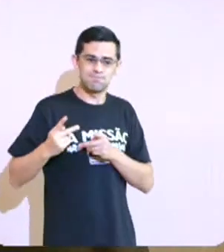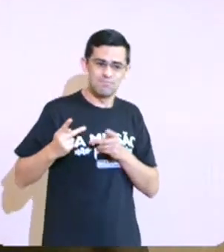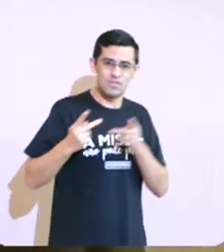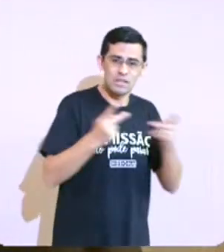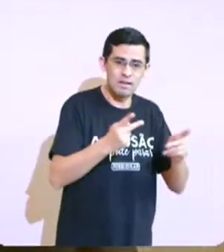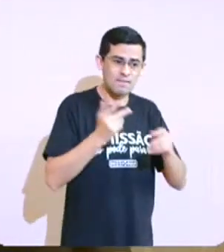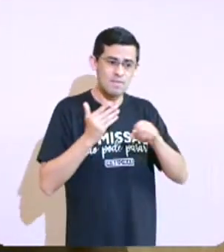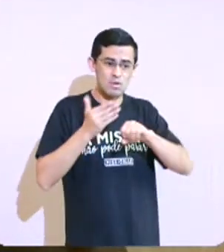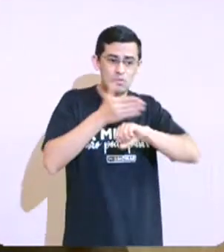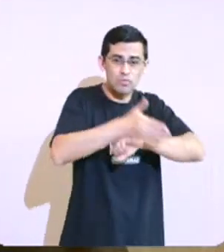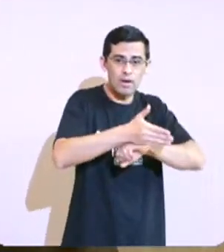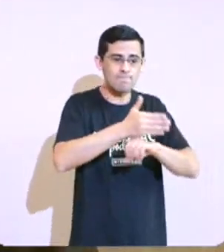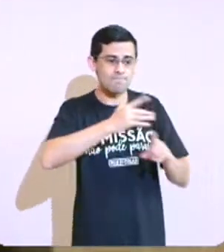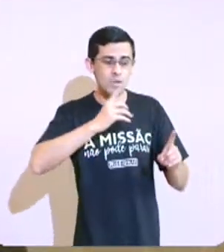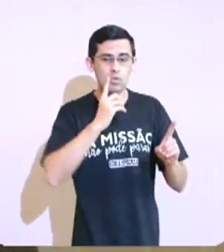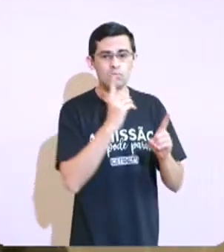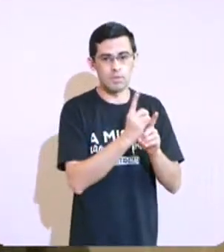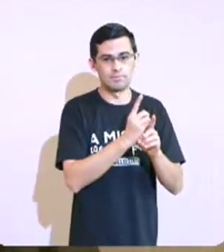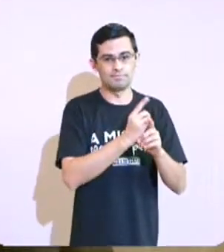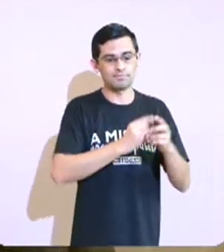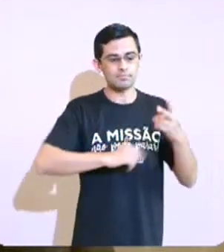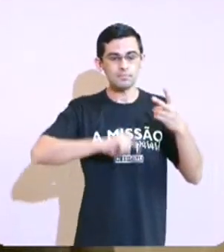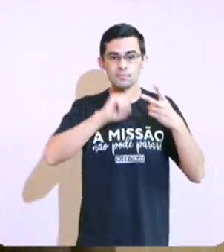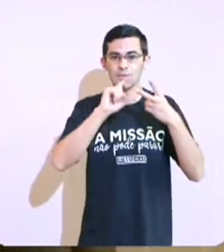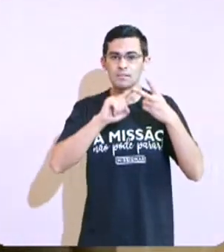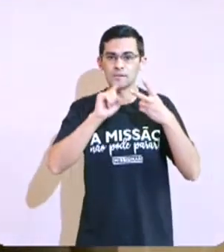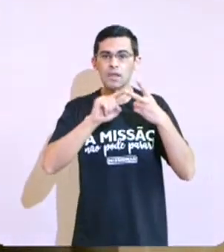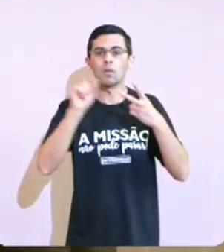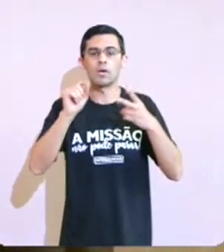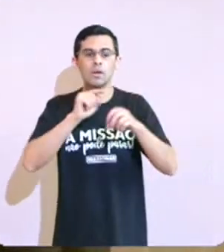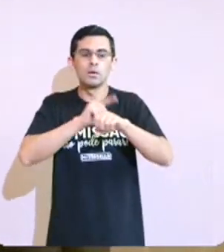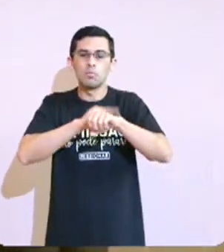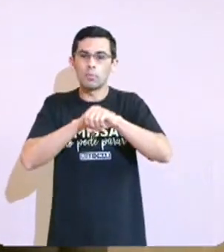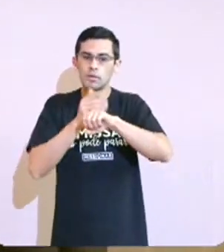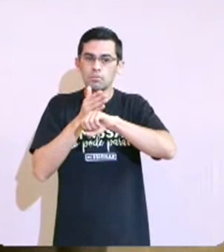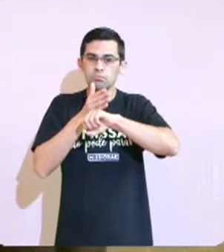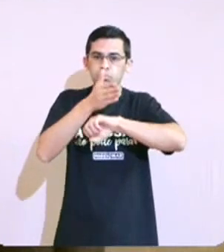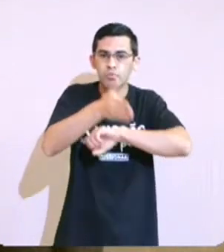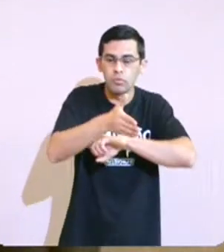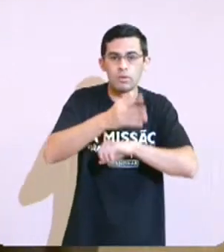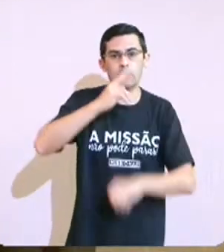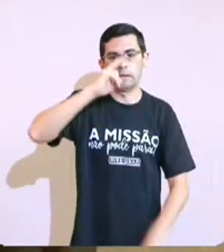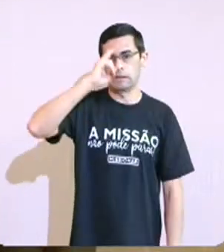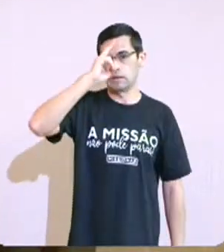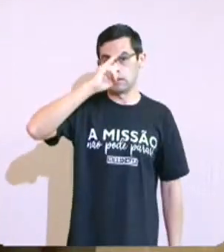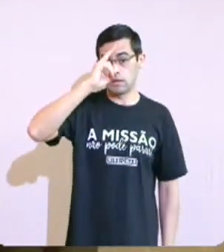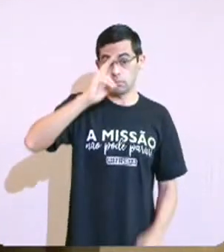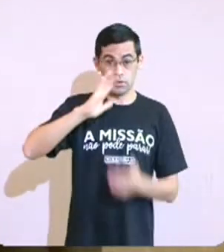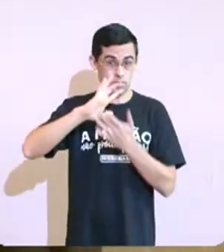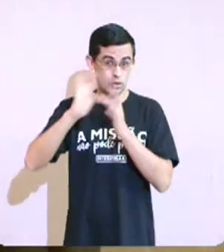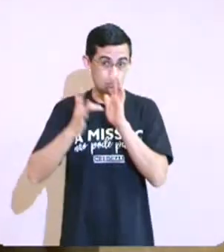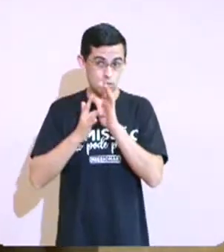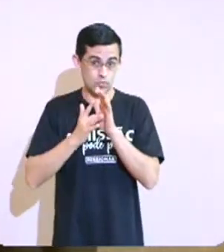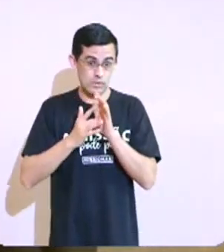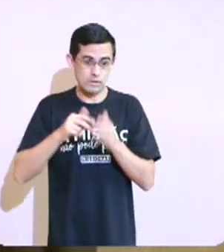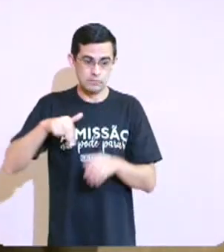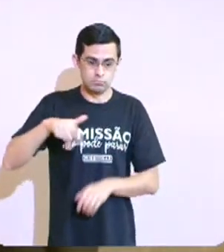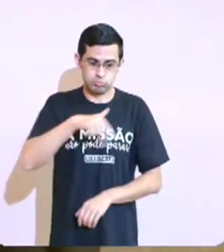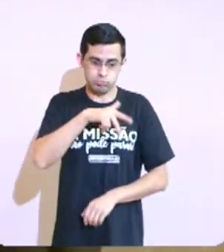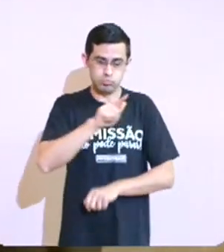os que ainda não são. Segundo, ao sair, lembre que Jesus saía pela